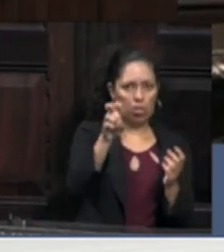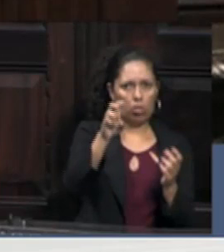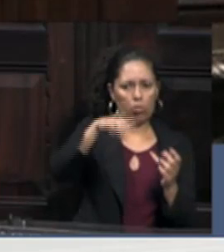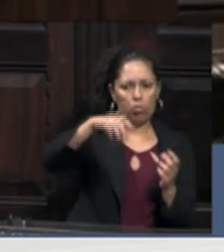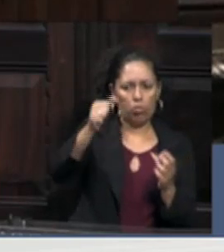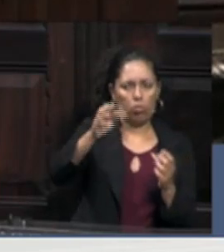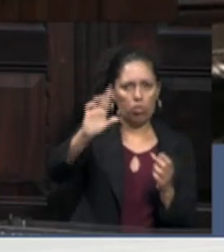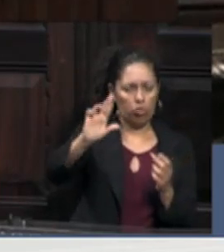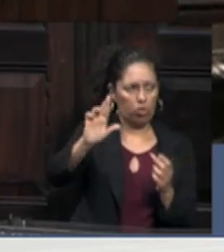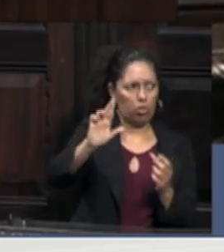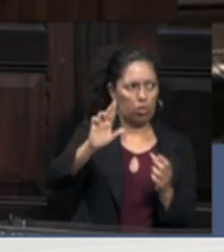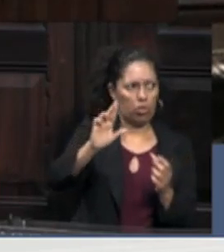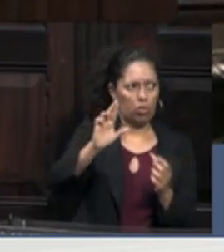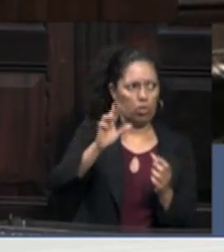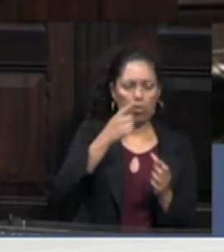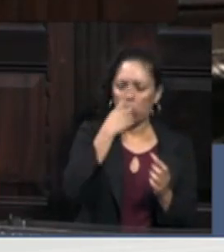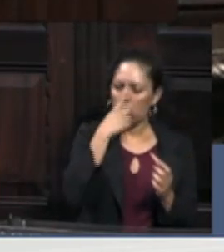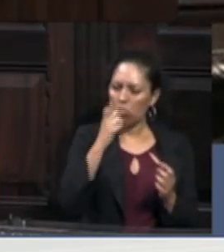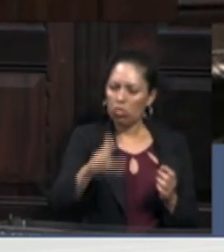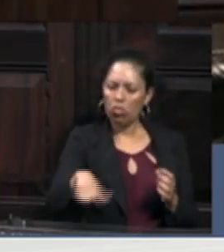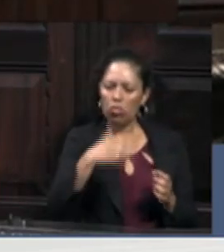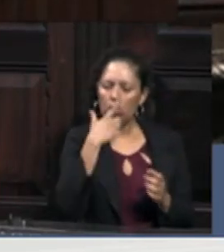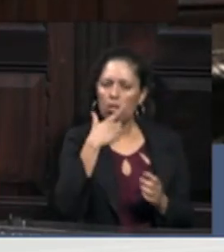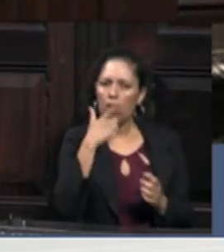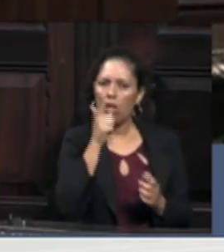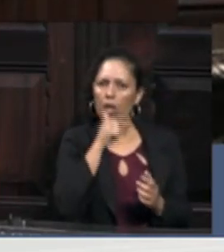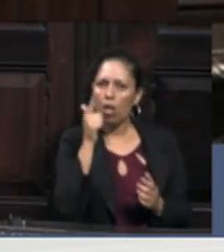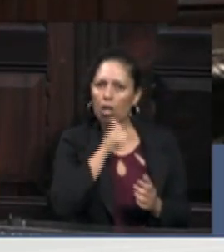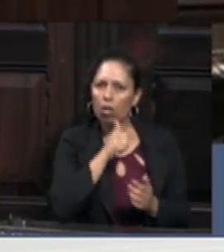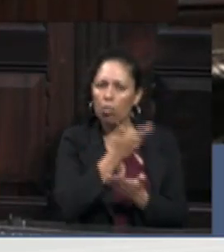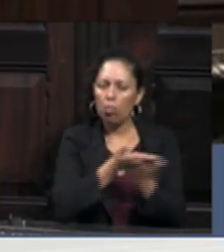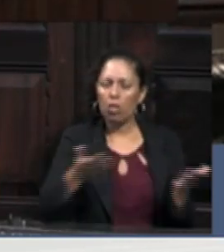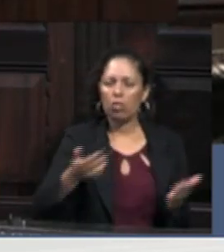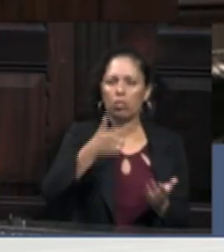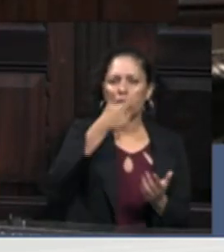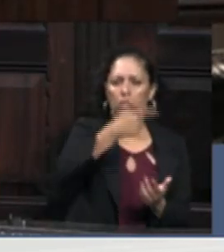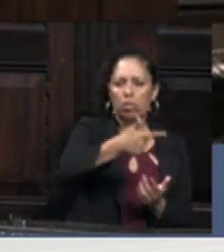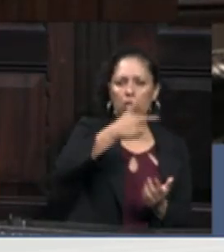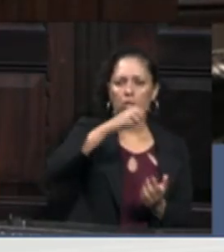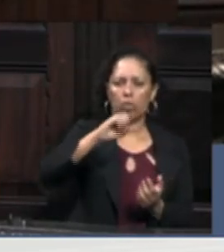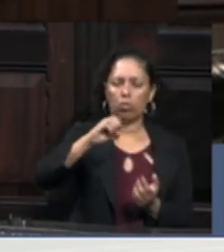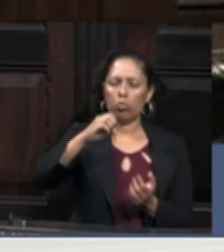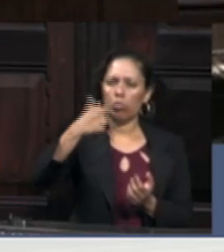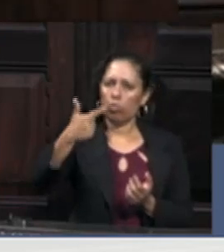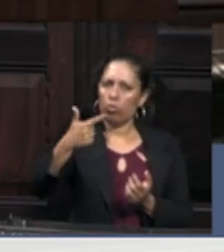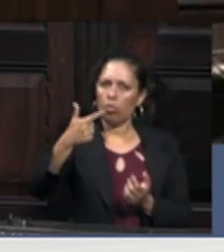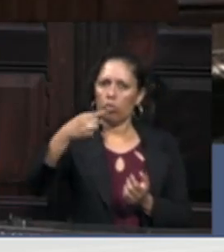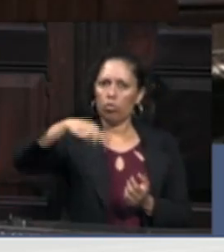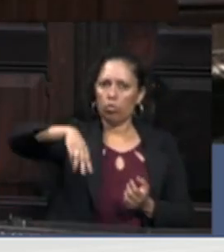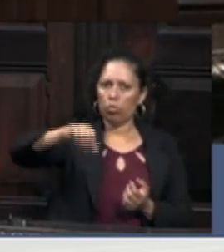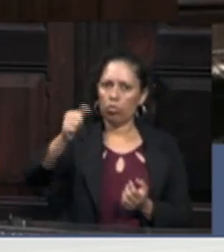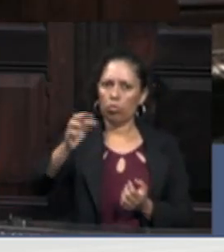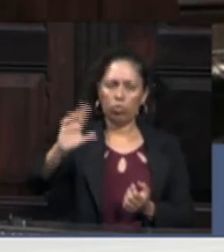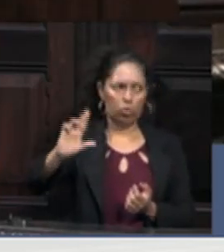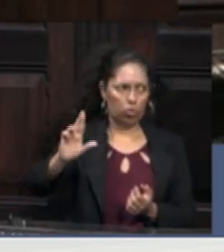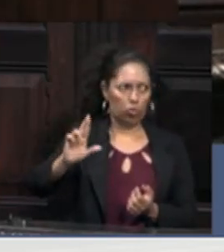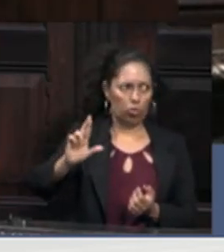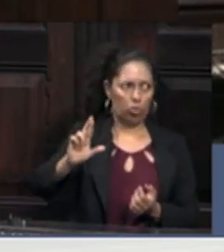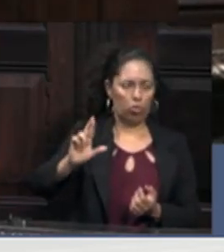Saneamento básico, perde 102 milhões com relação ao que foi